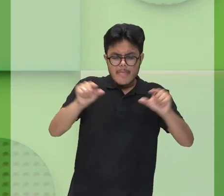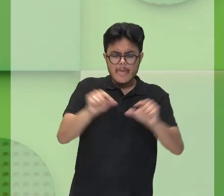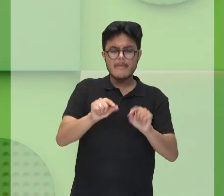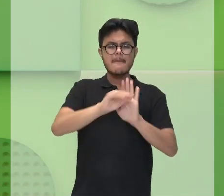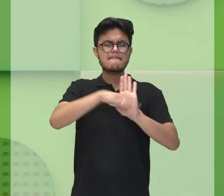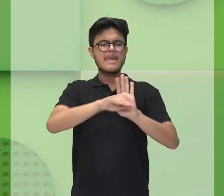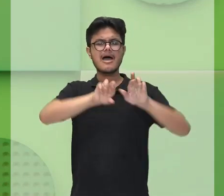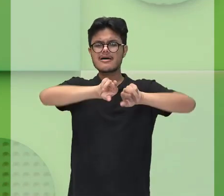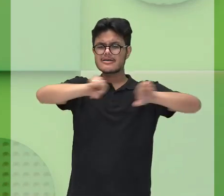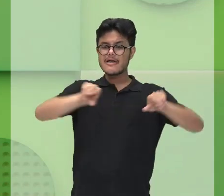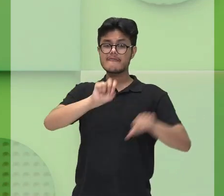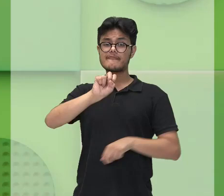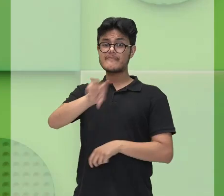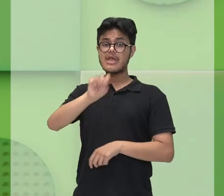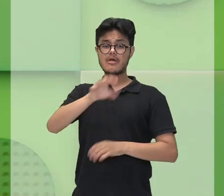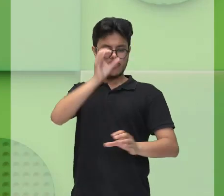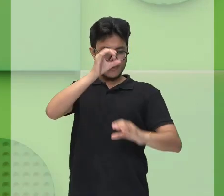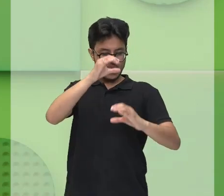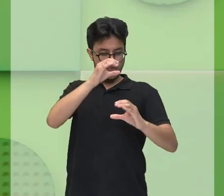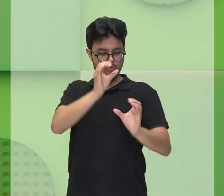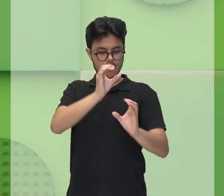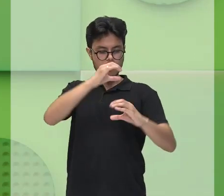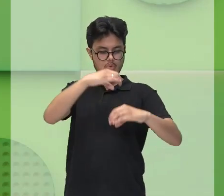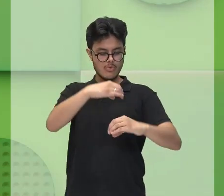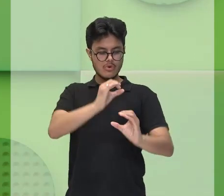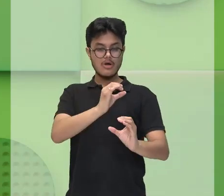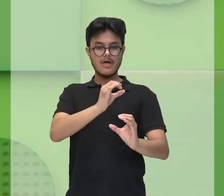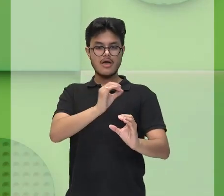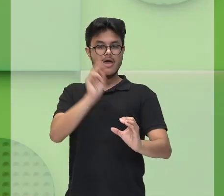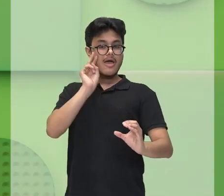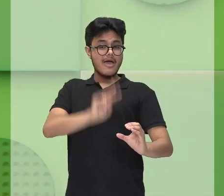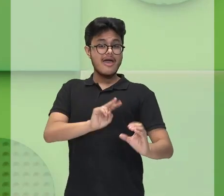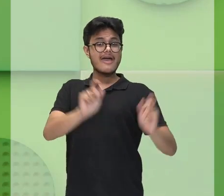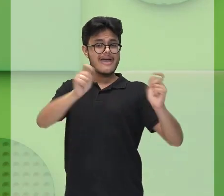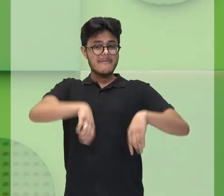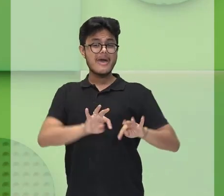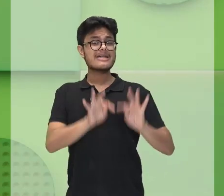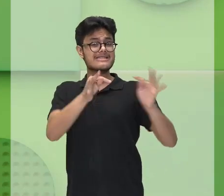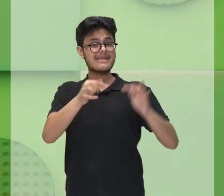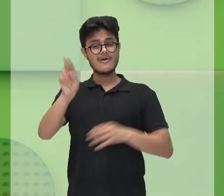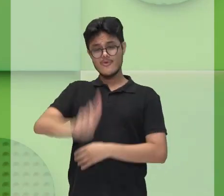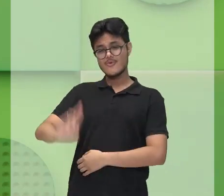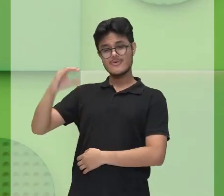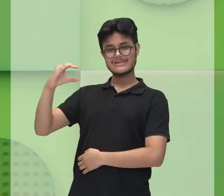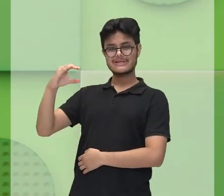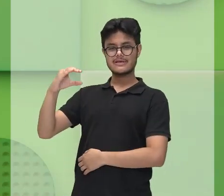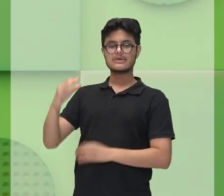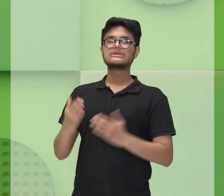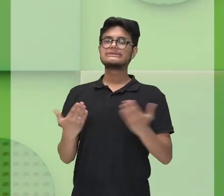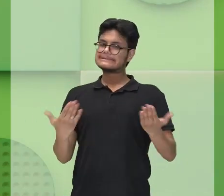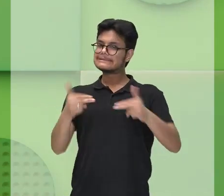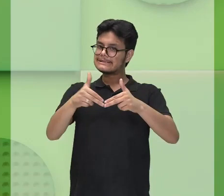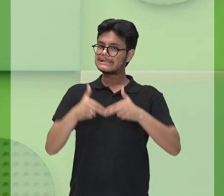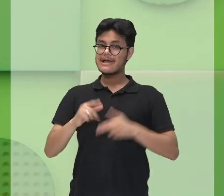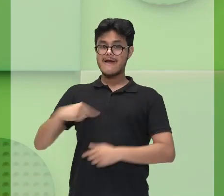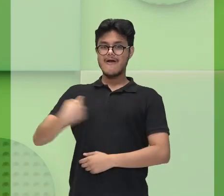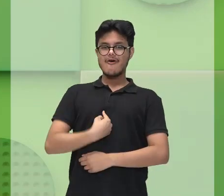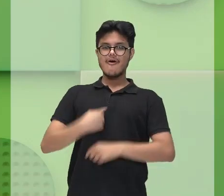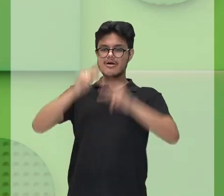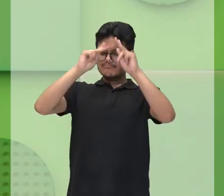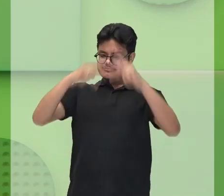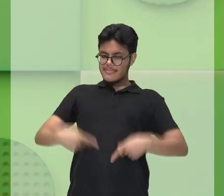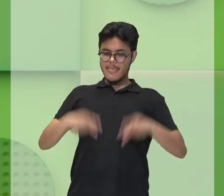somente foram possíveis de ser observados com o uso do microscópio? É isso, a olho nu, nós